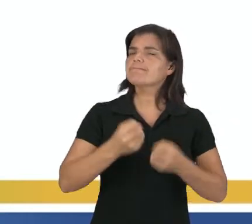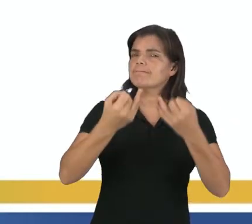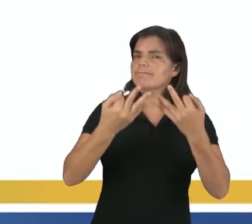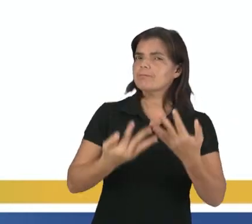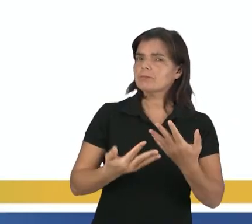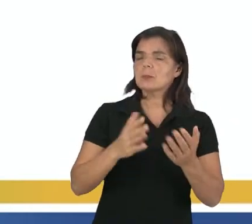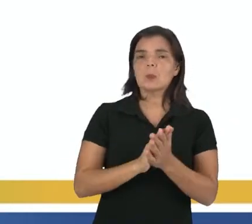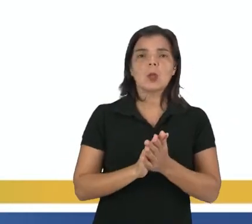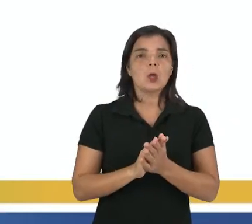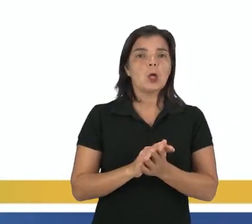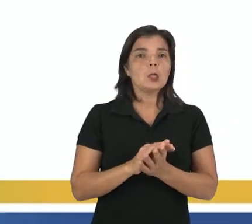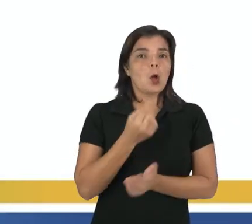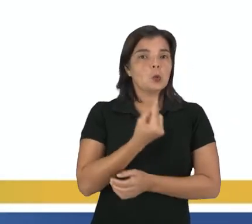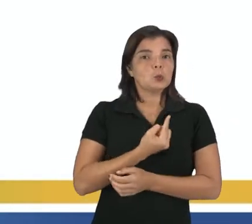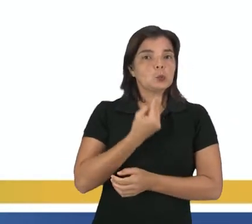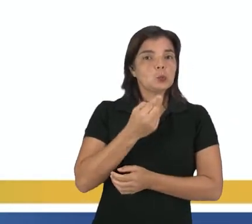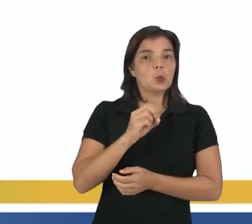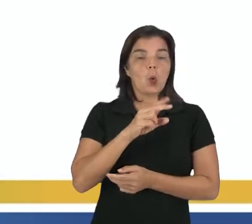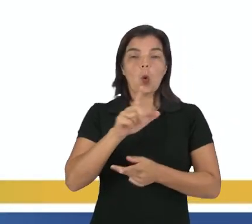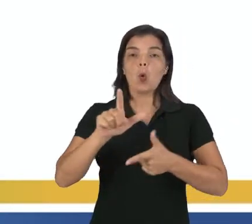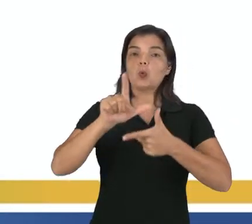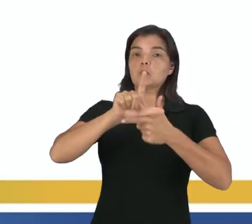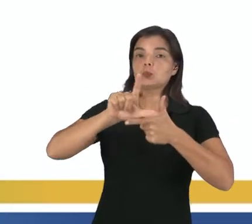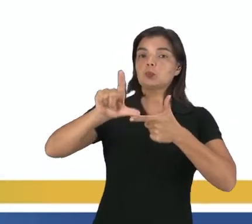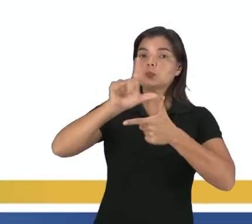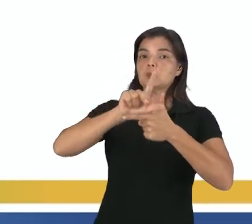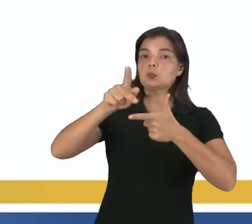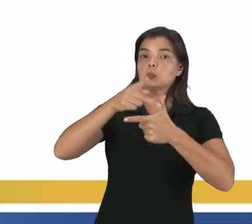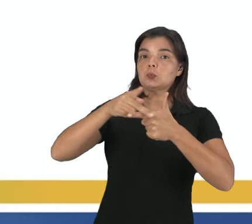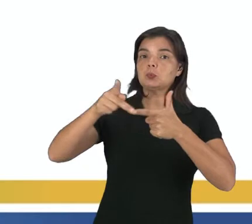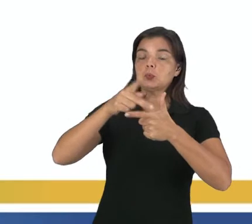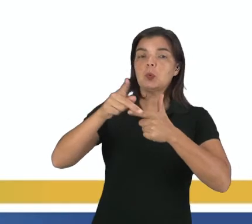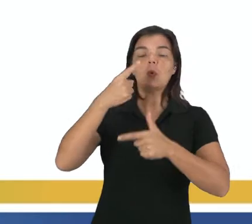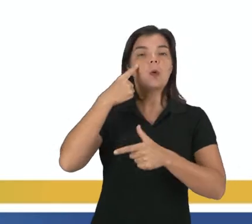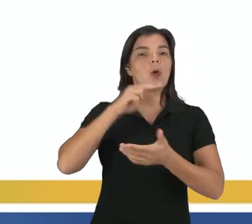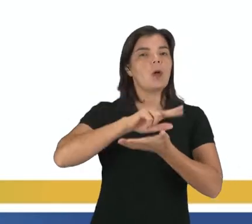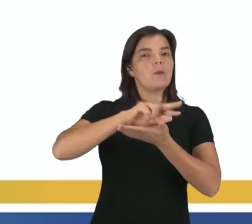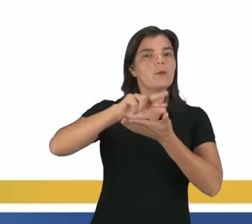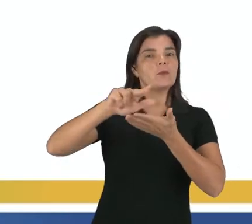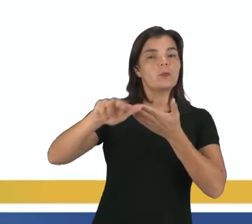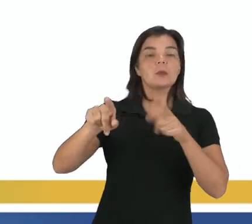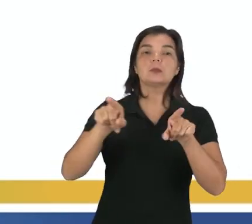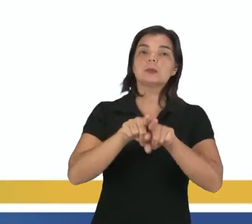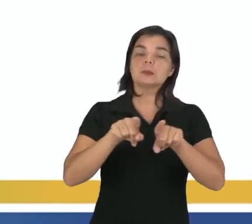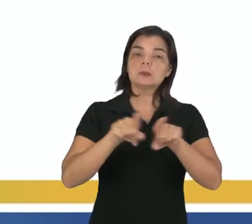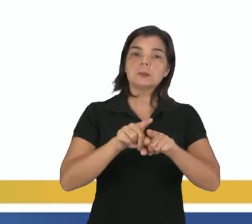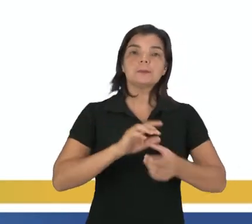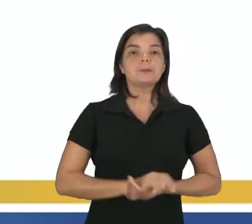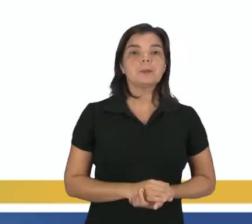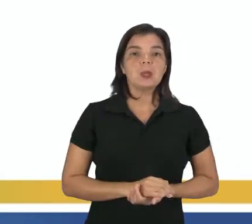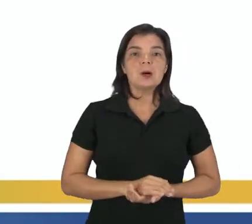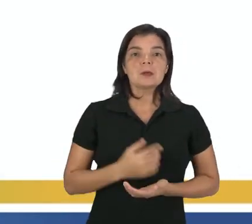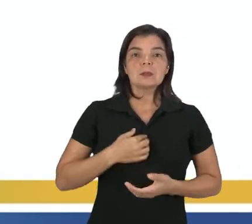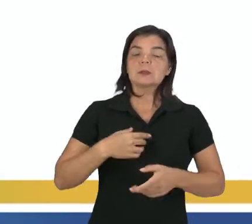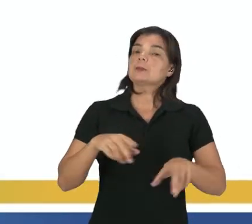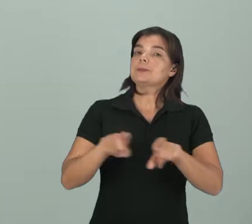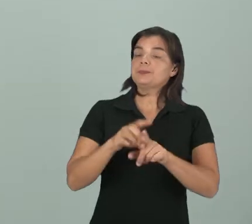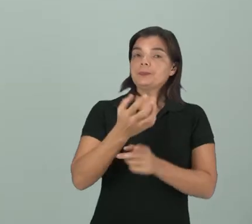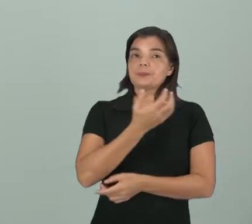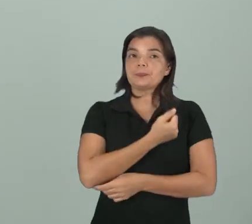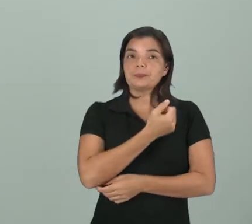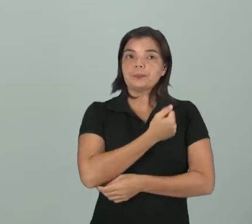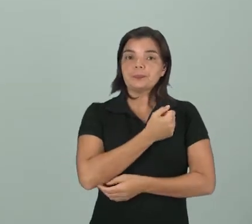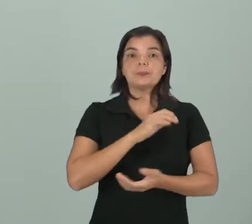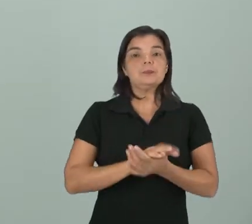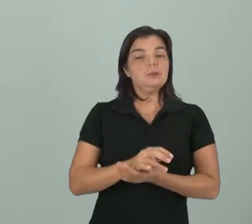está no singular ou plural? Plural. Olhem a palavra anterior, inúmeras. Inúmeras lendas. A palavra